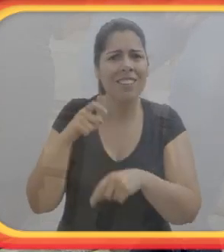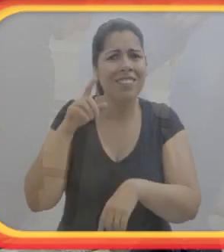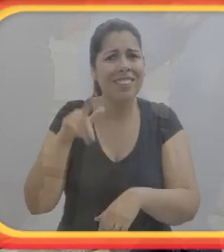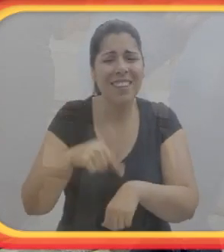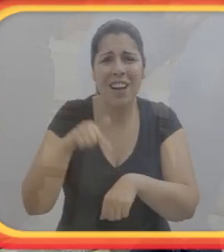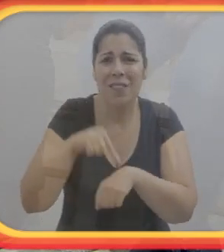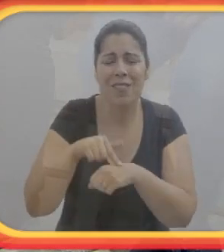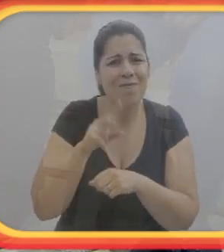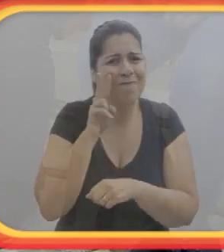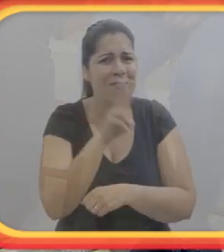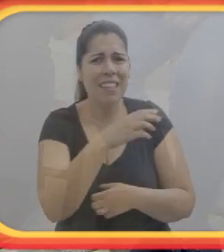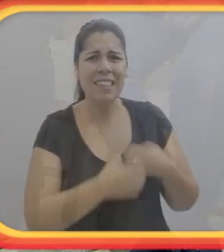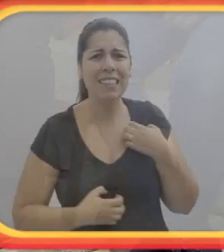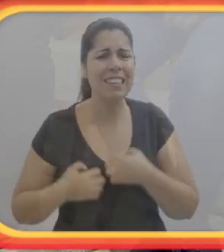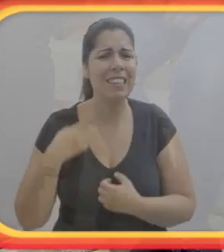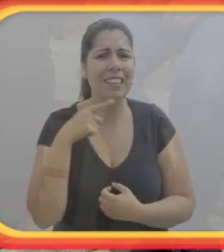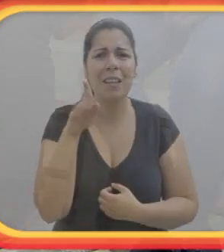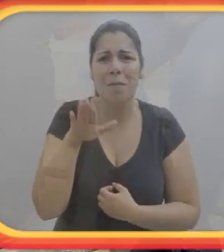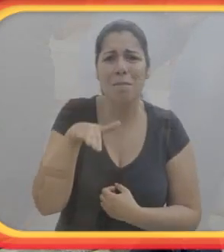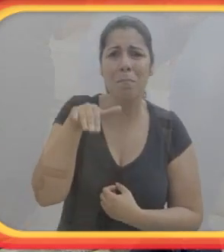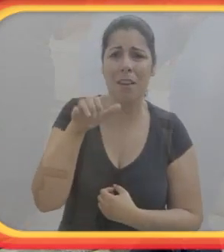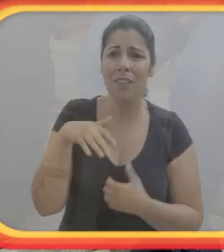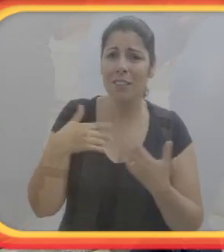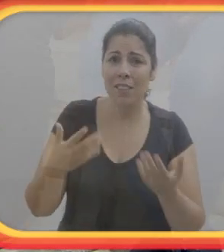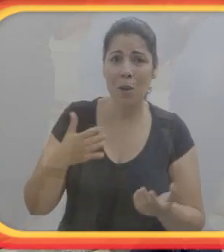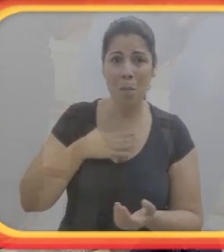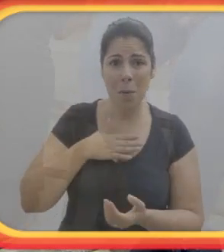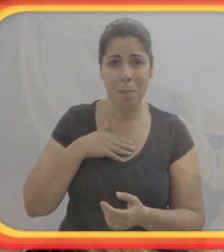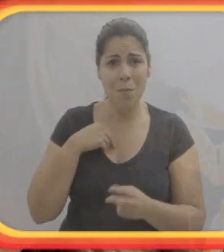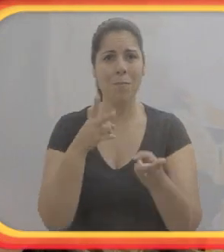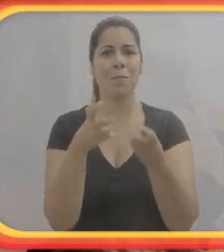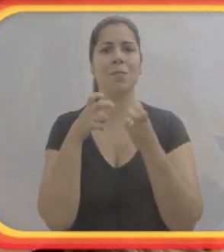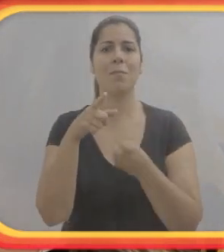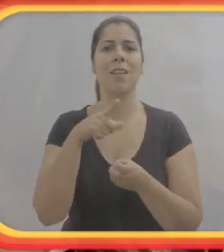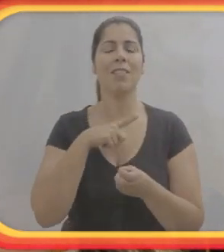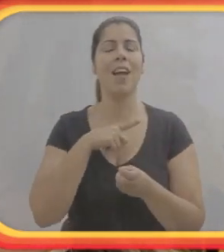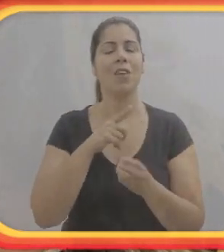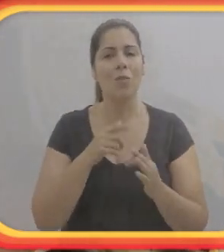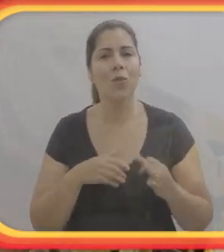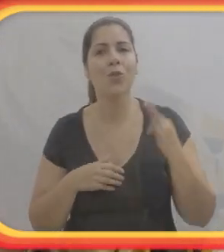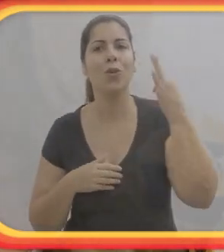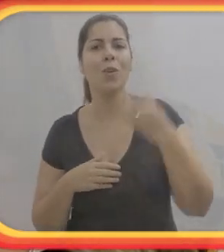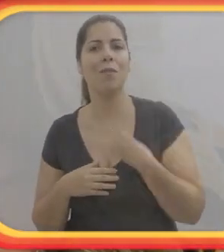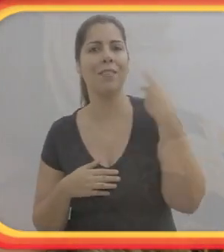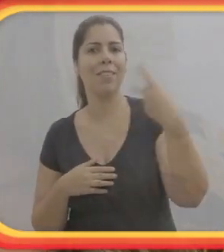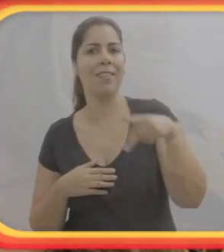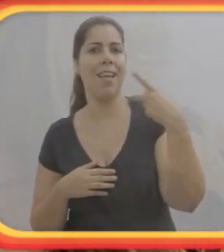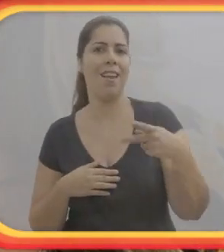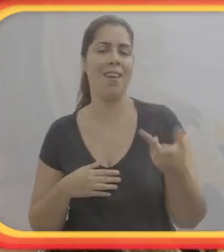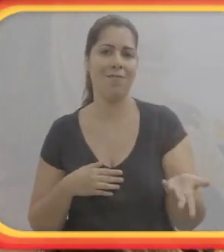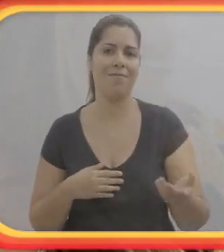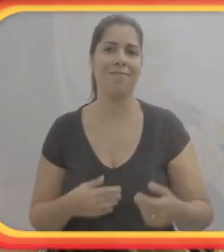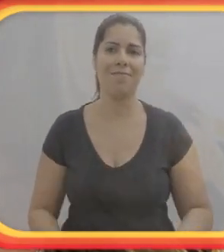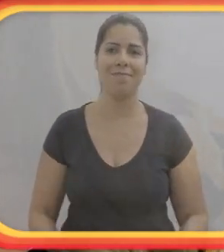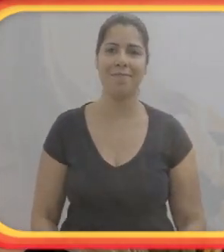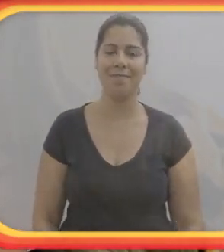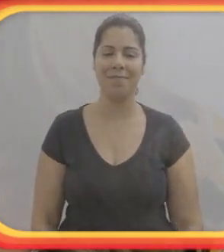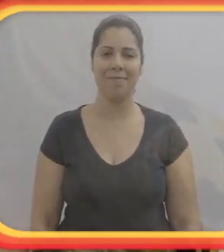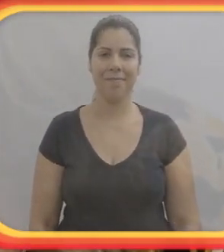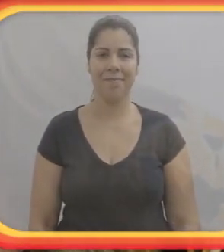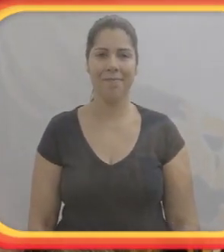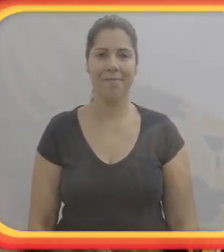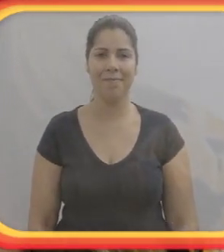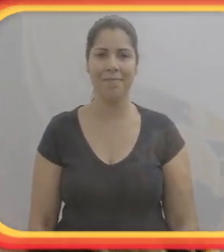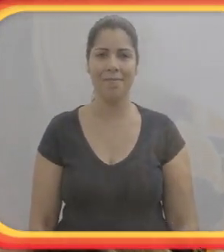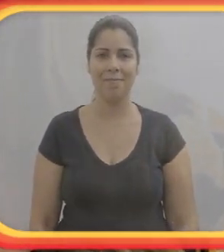que eu case? Eu não quero ser sozinho para sempre. Aquilo foi muito forte para mim. Meus olhos encheram